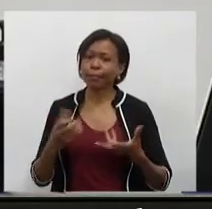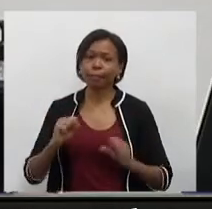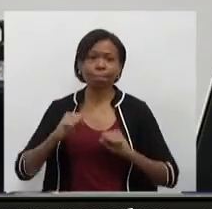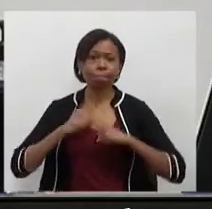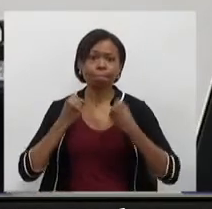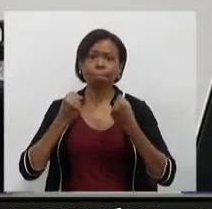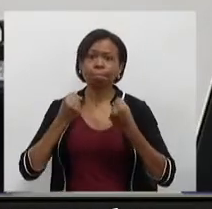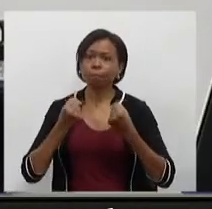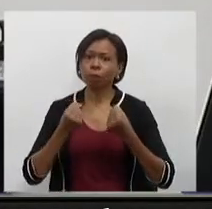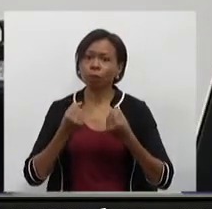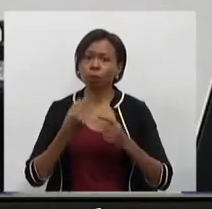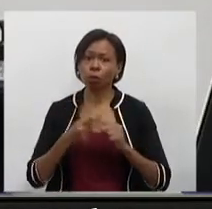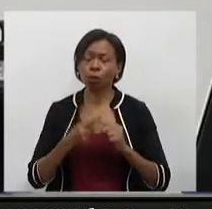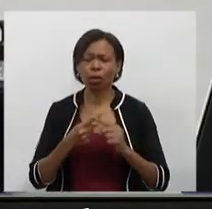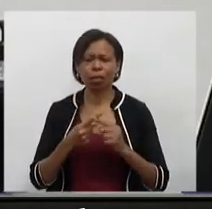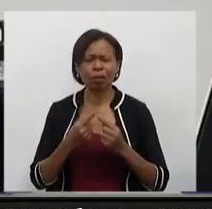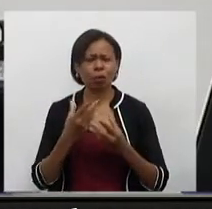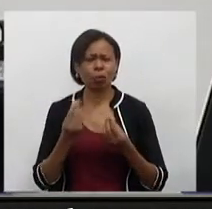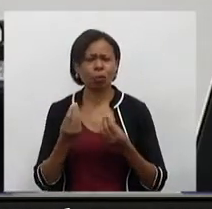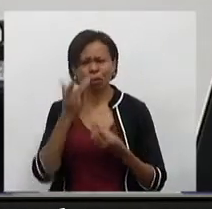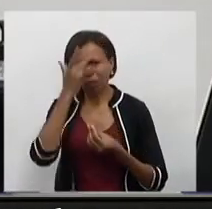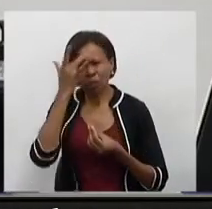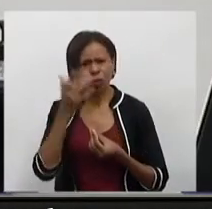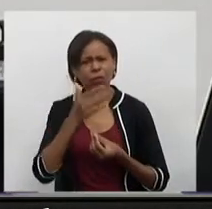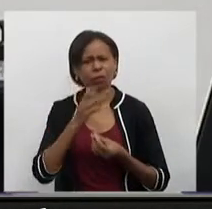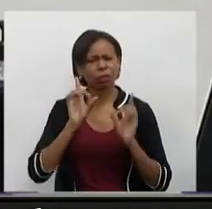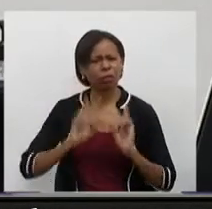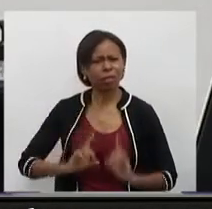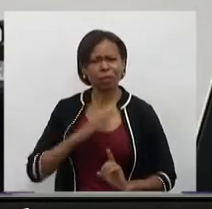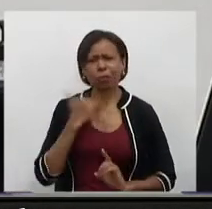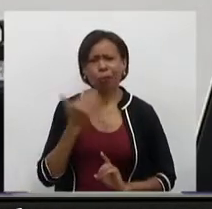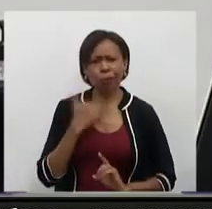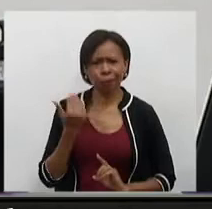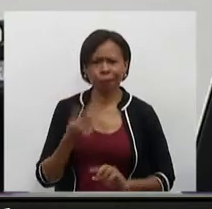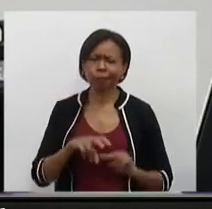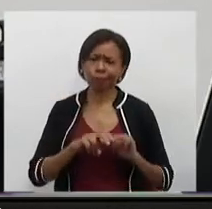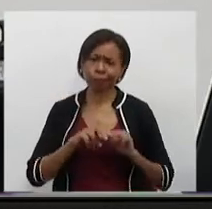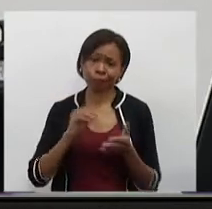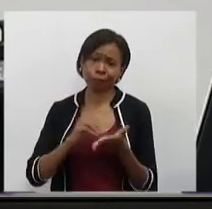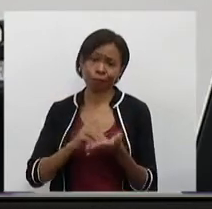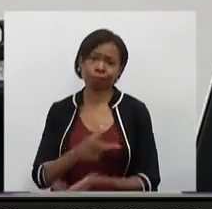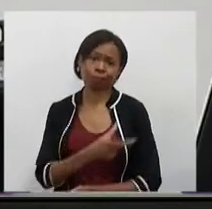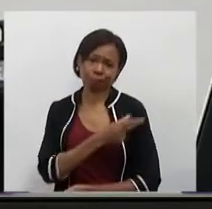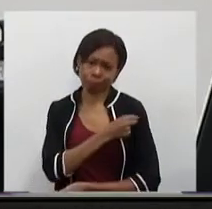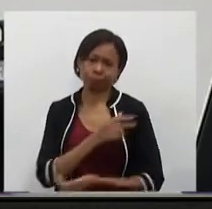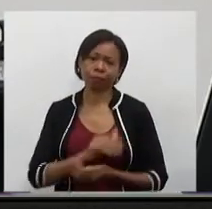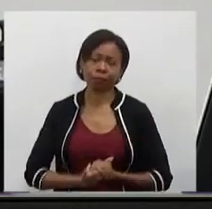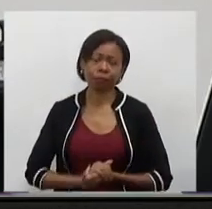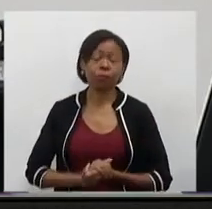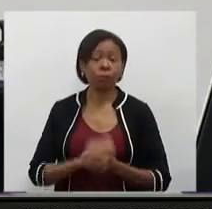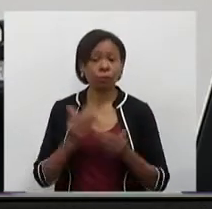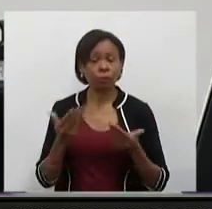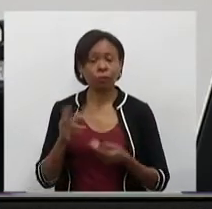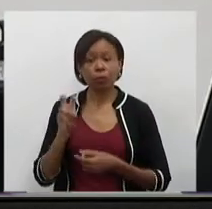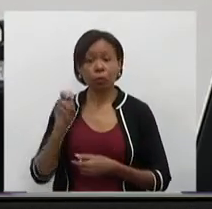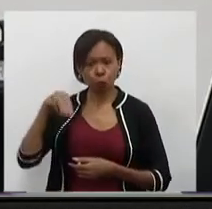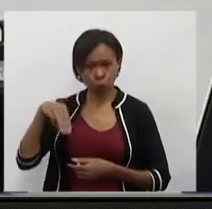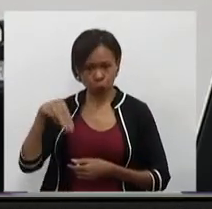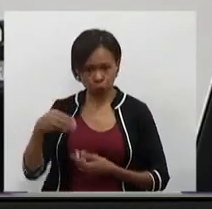com tantas vidas de pessoas com deficiência que se foram pela falta da vacina. Então, eu vou passar aqui